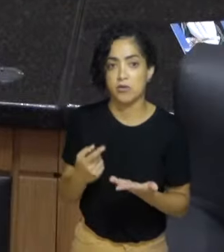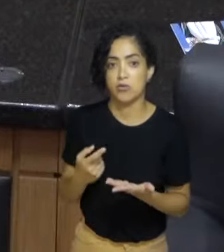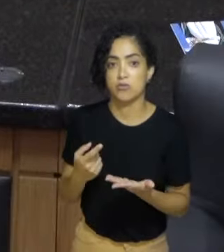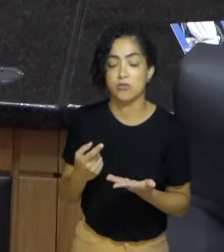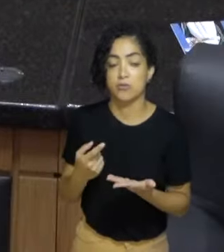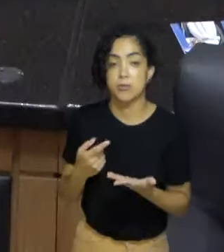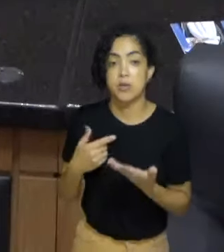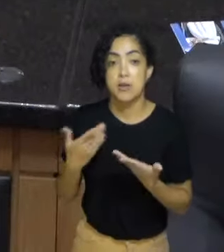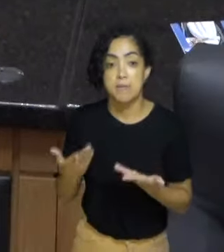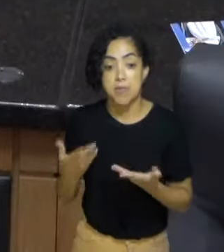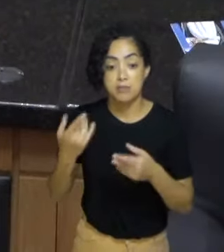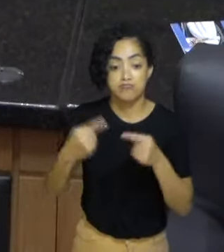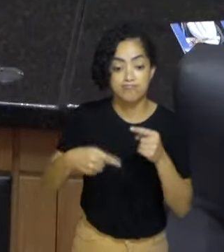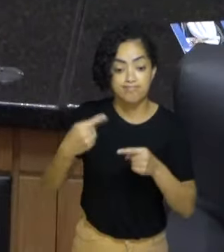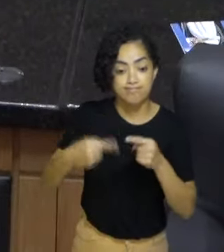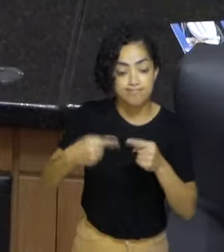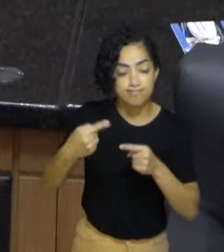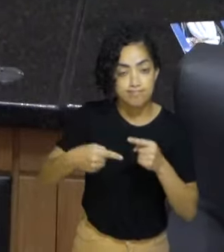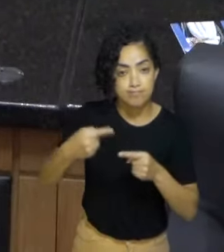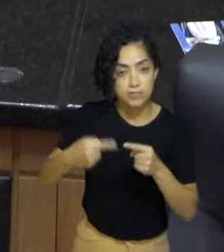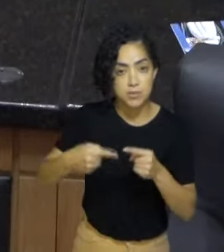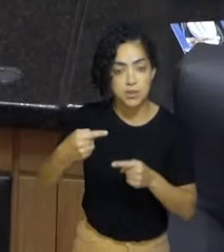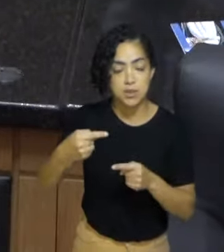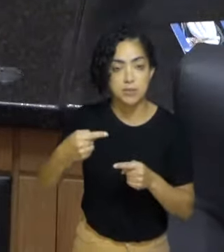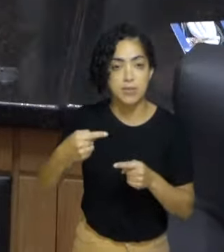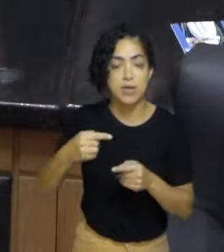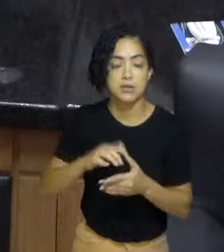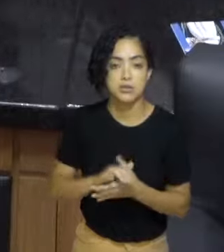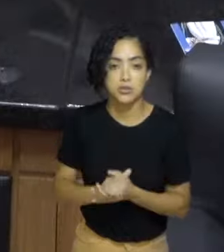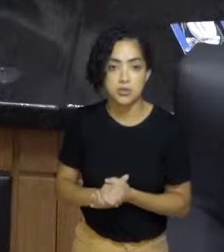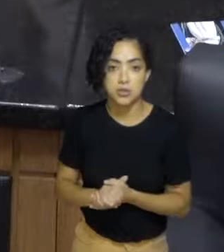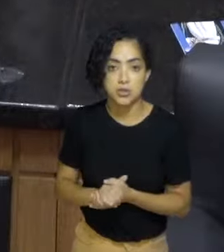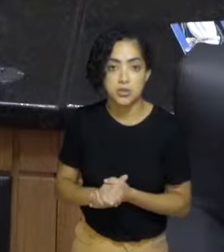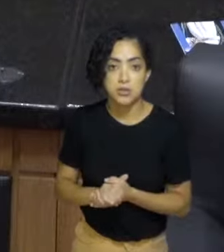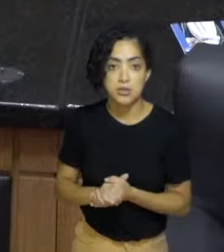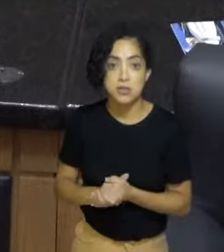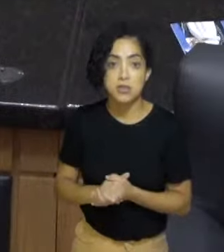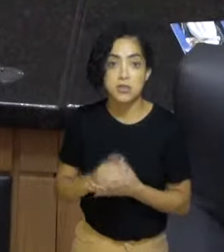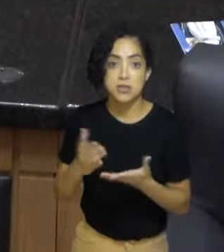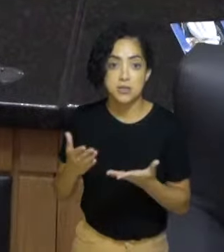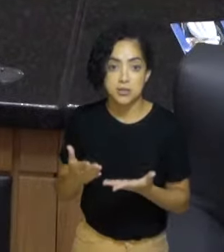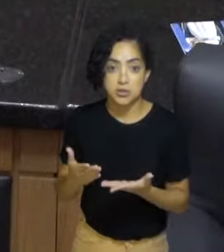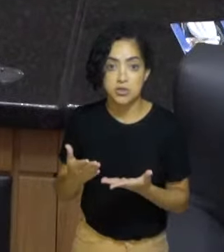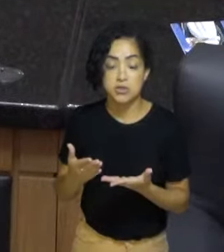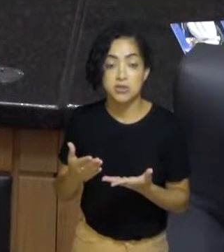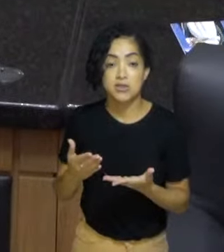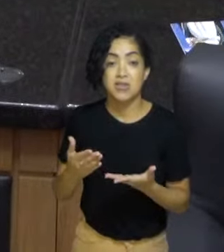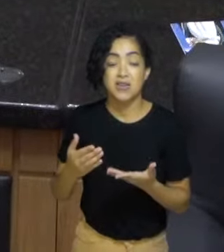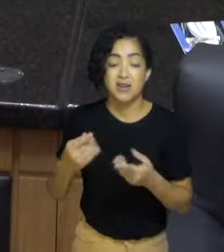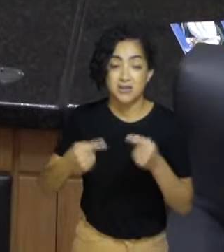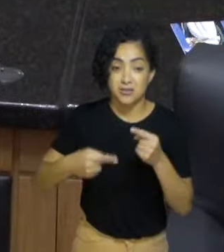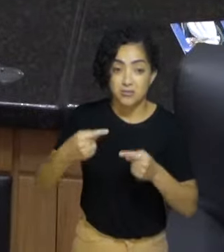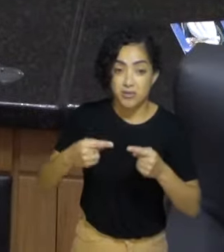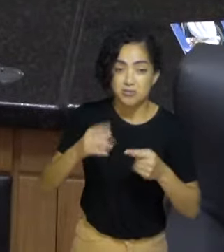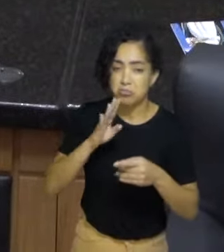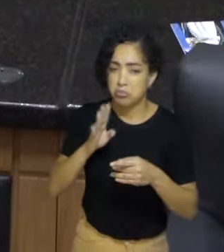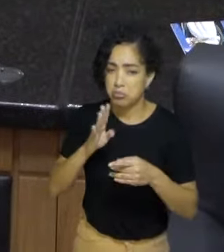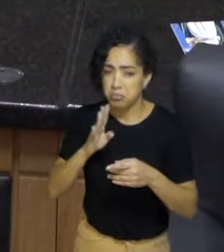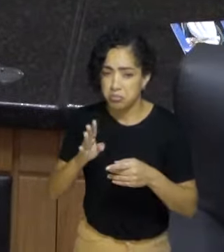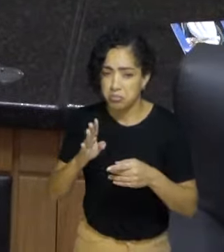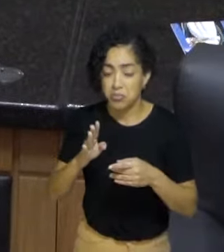um debate, praticamente uma forma de agredir a secretária e generalizando, né, que teve um